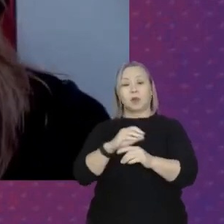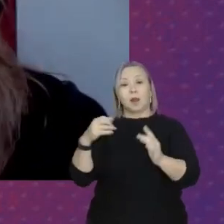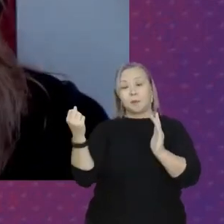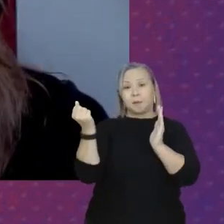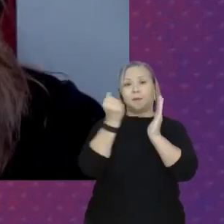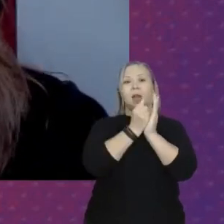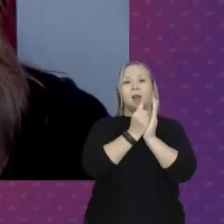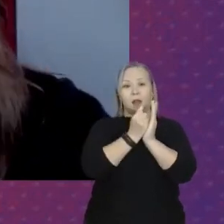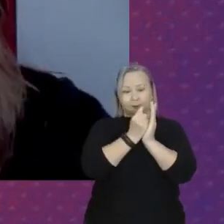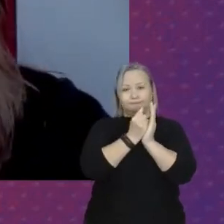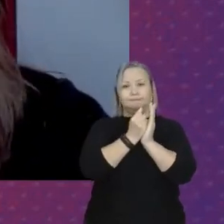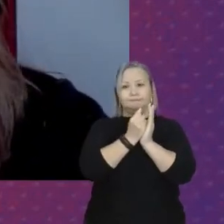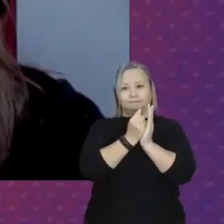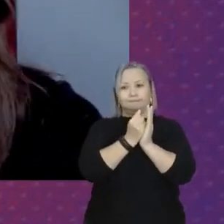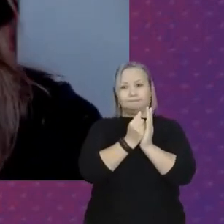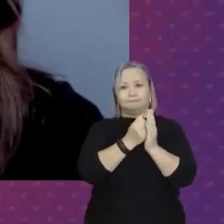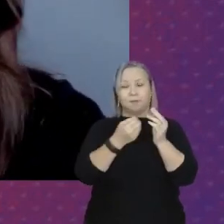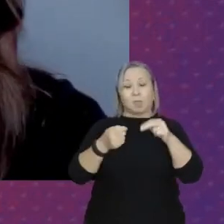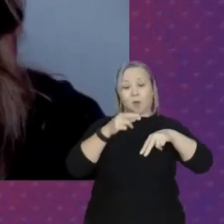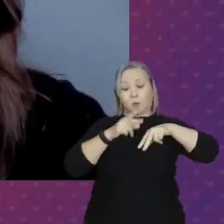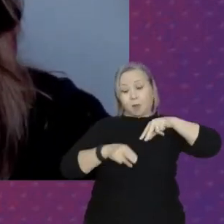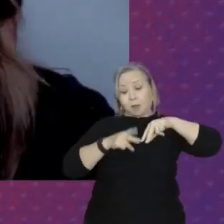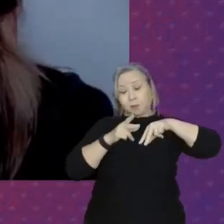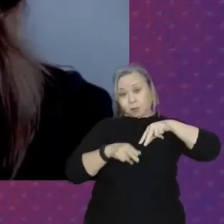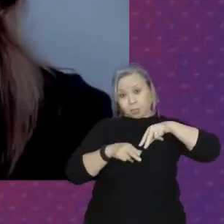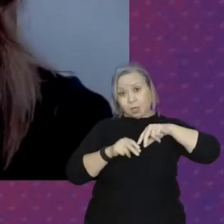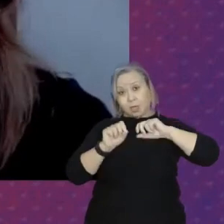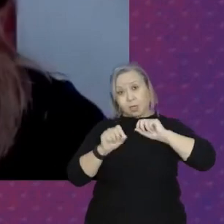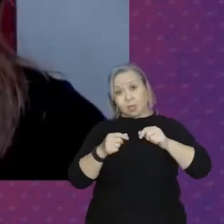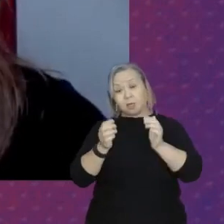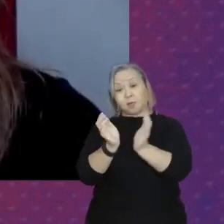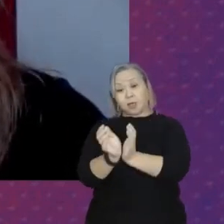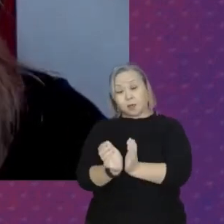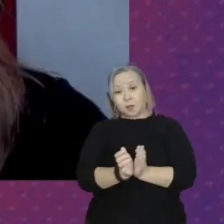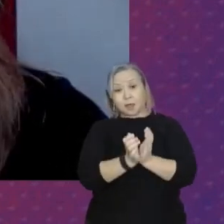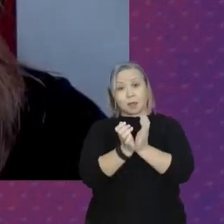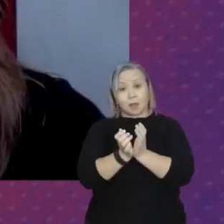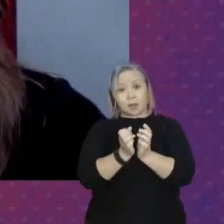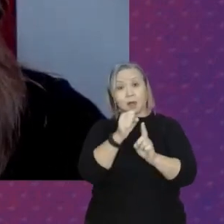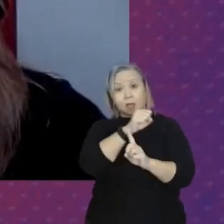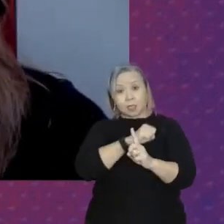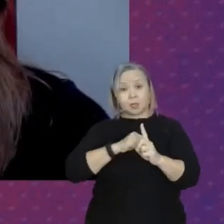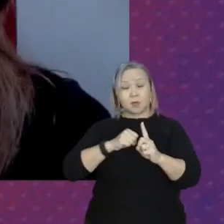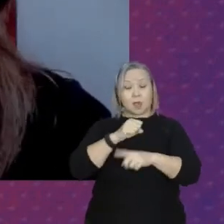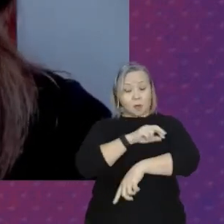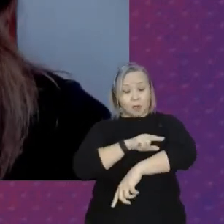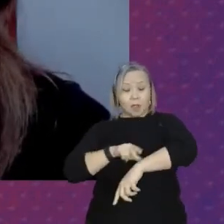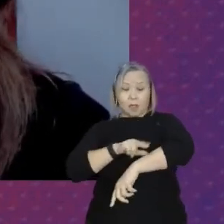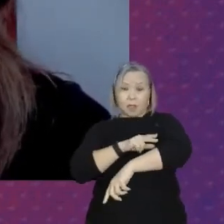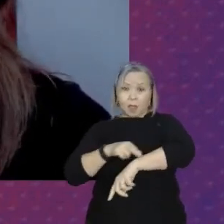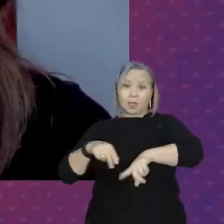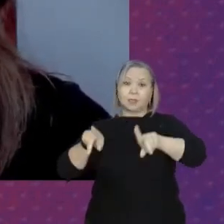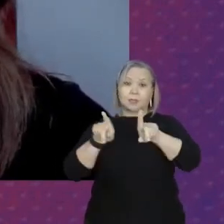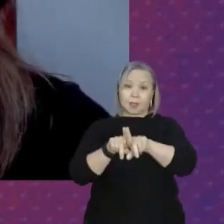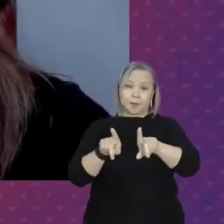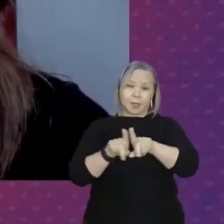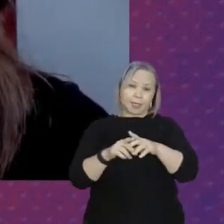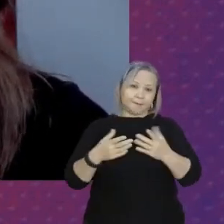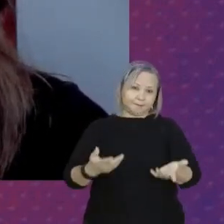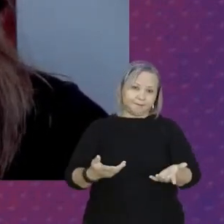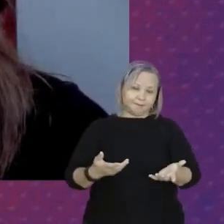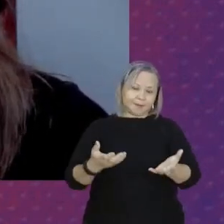marcada tanto pelo gênero quanto pela classe e pela raça. Então, eu